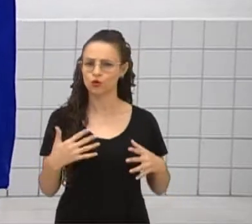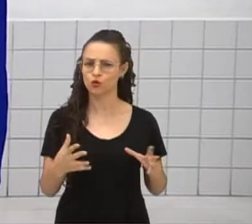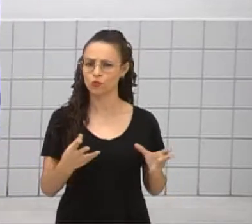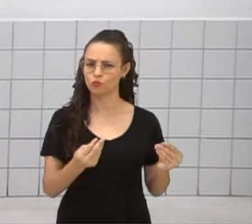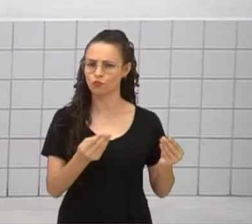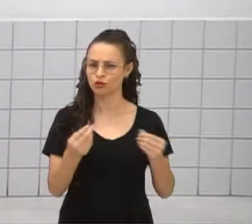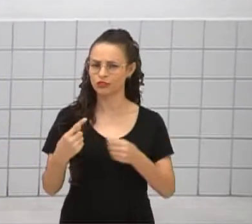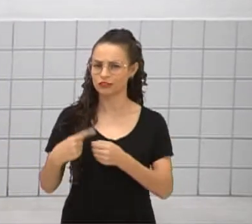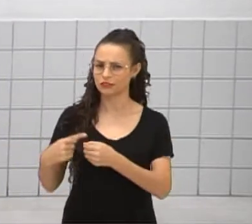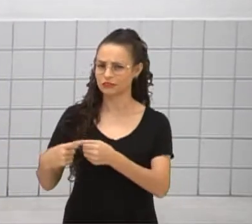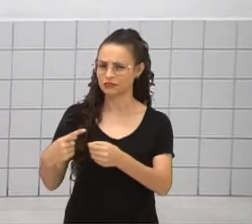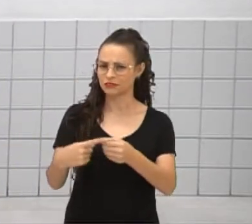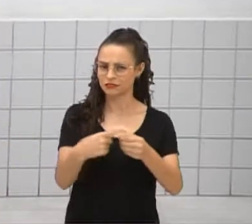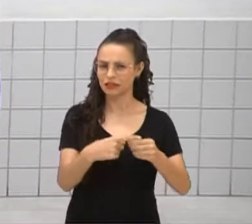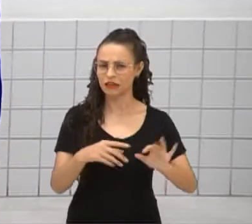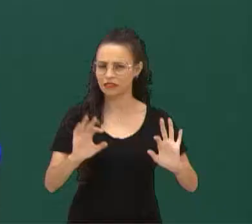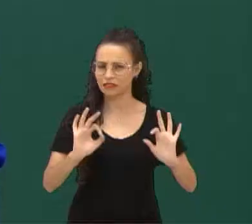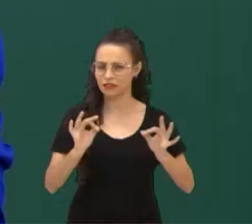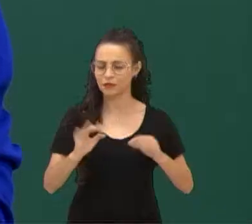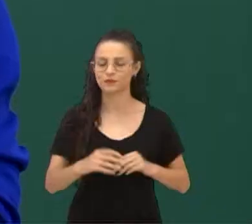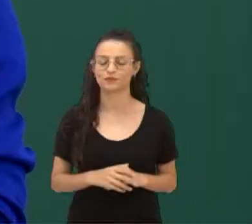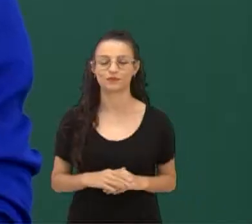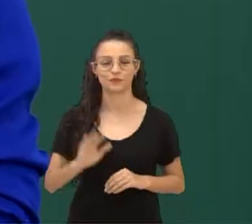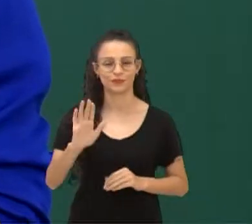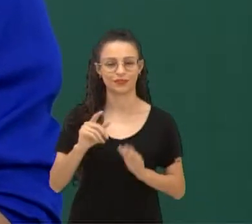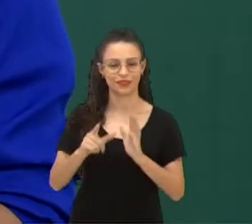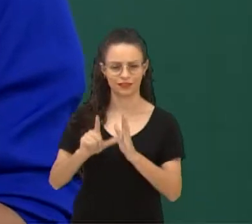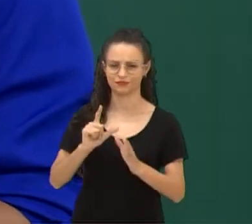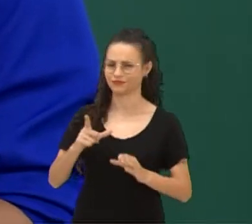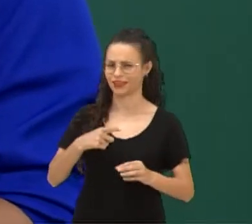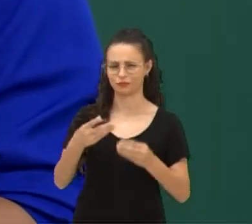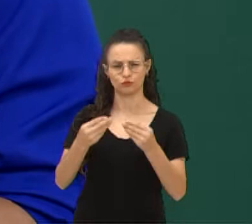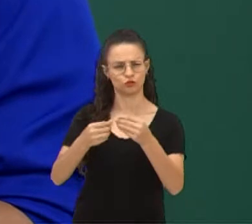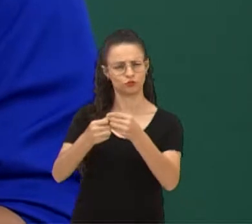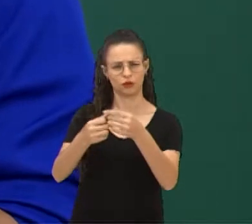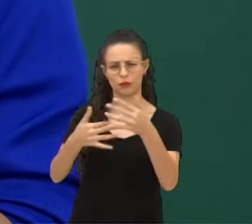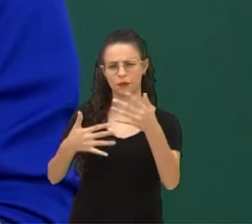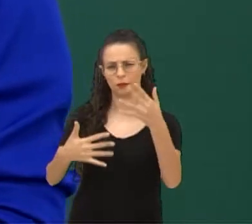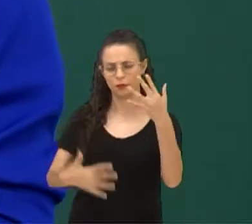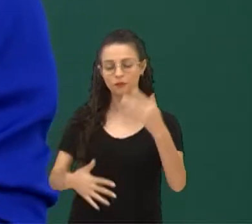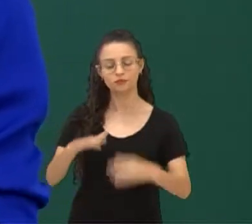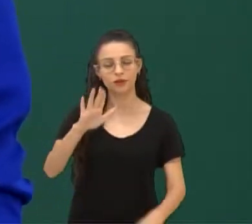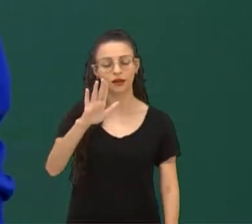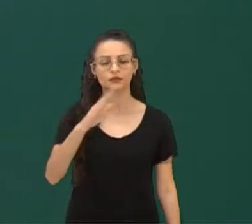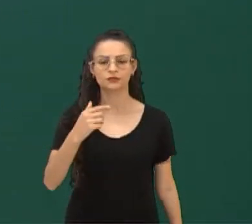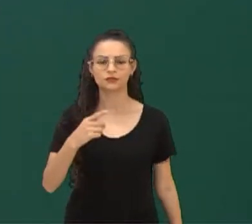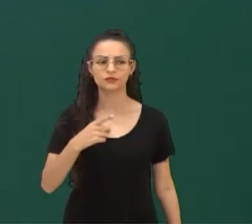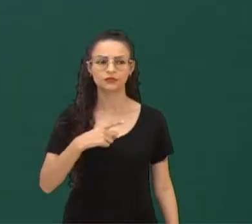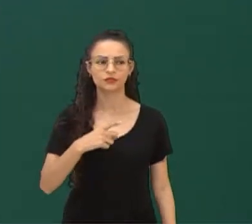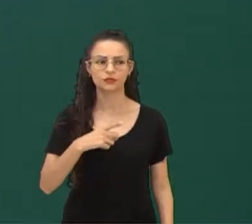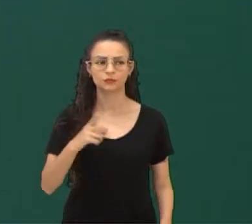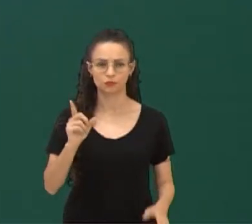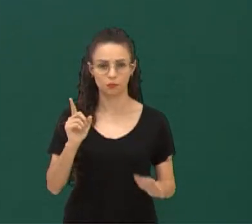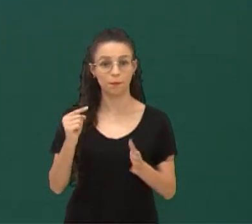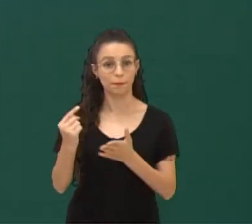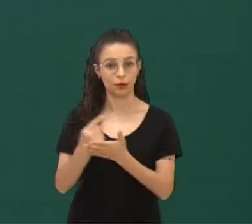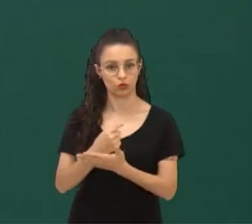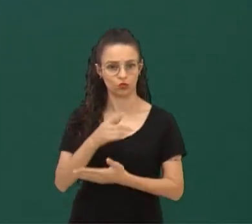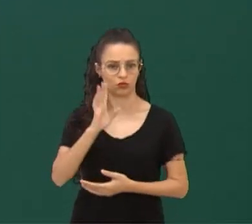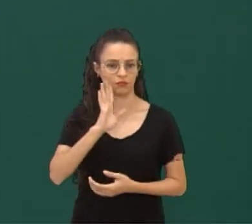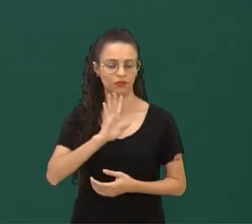bacana diferente né antes do recadinho tenho vários aqui mas eu tenho uma pergunta muito interessante aqui